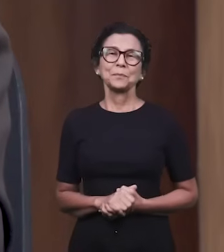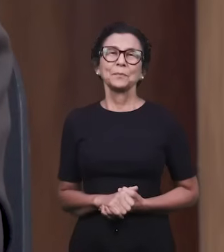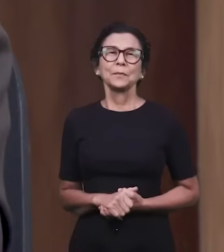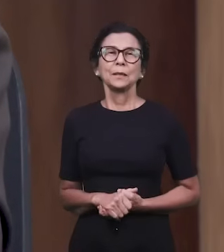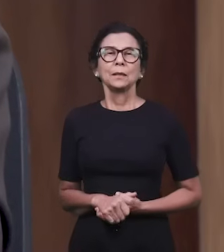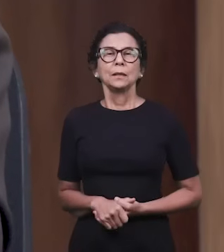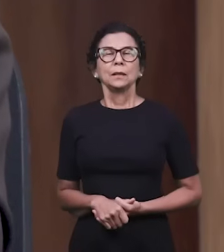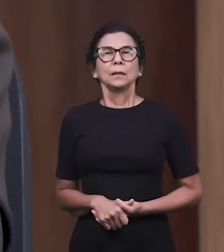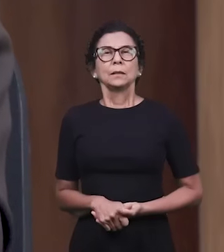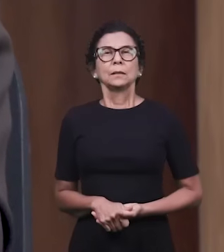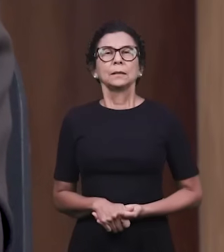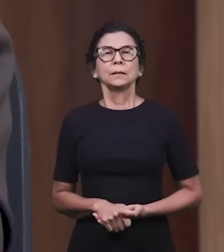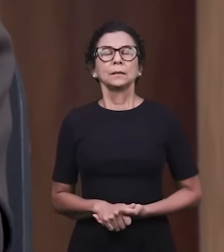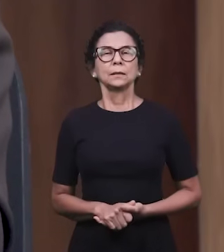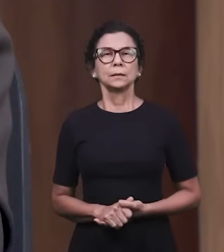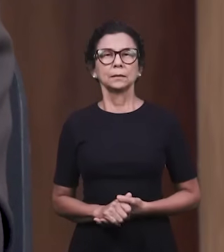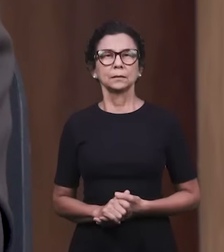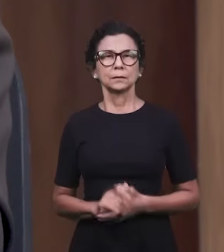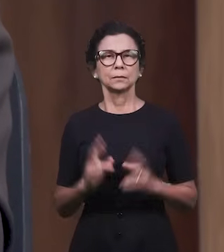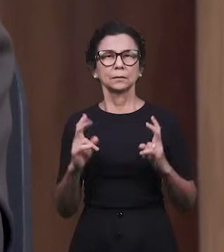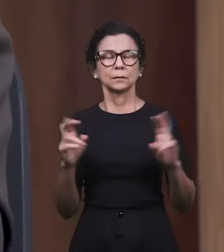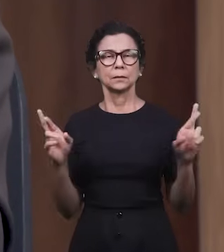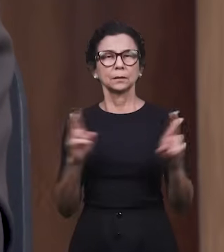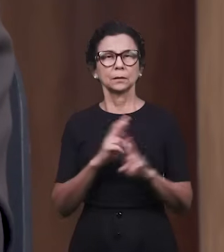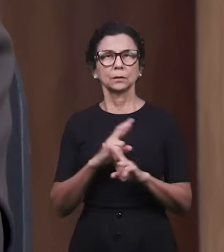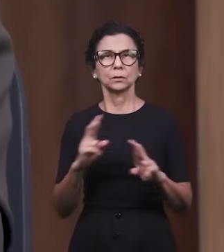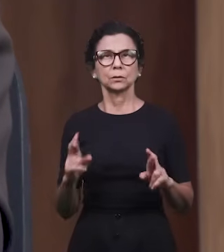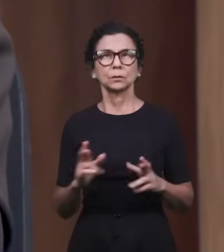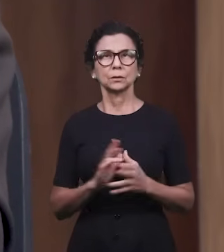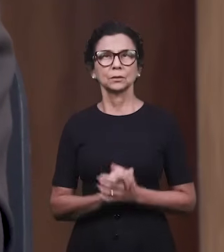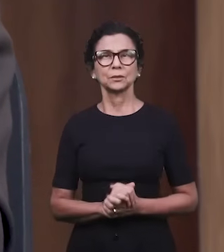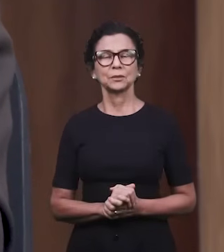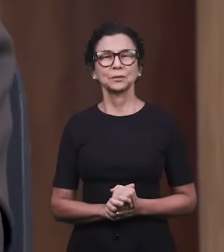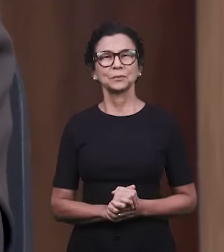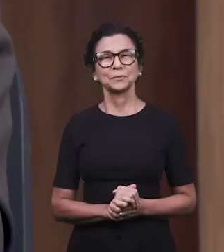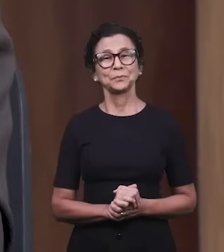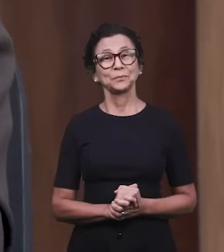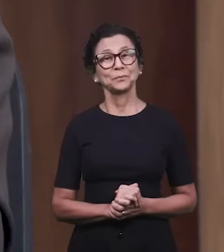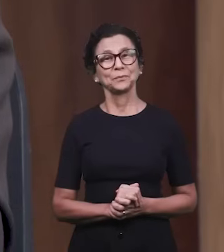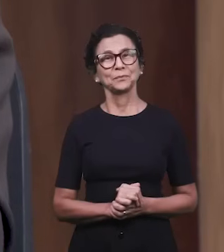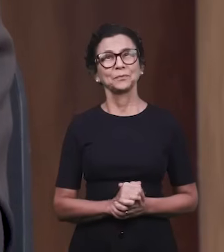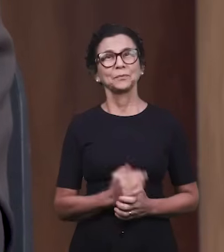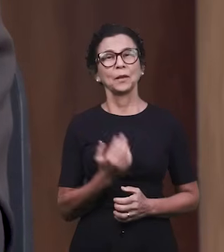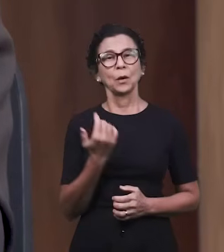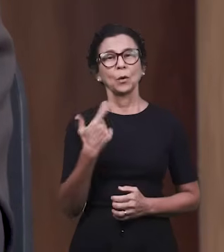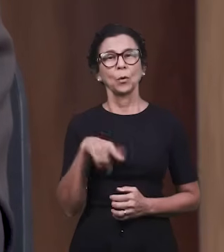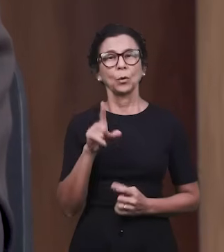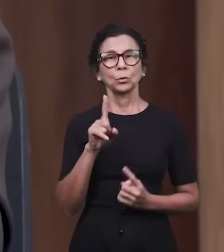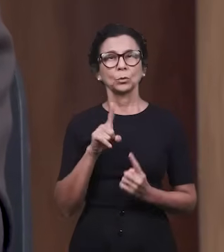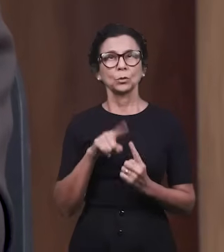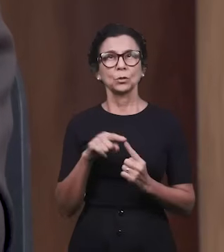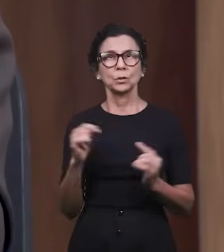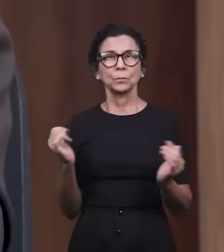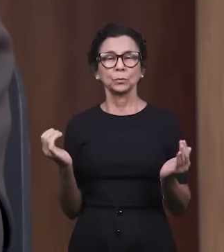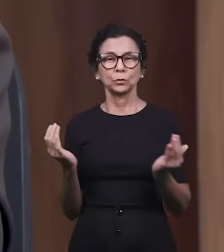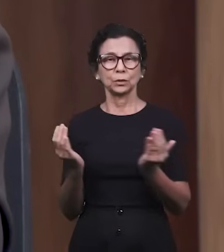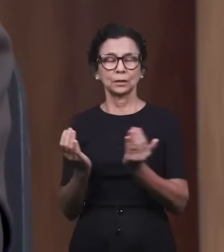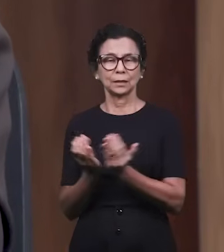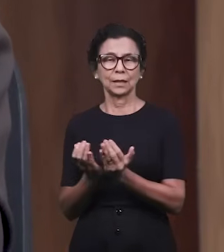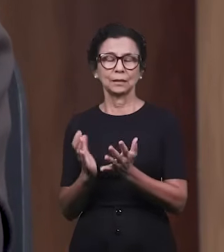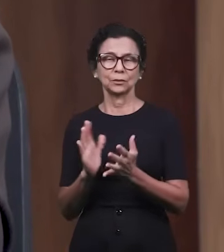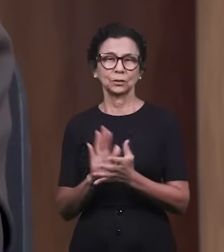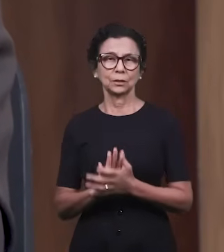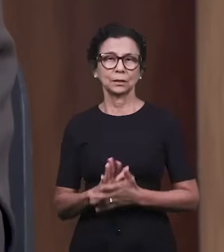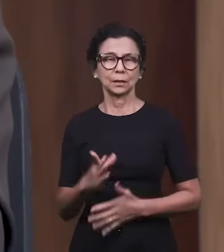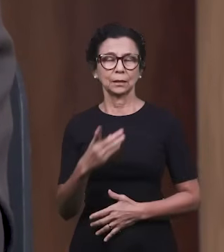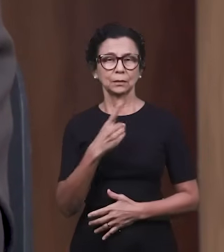nossa abordagem relacionada à ética de um outro tipo de crente, que é o chamado o